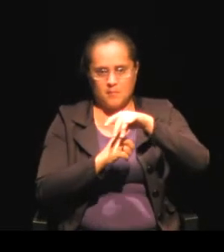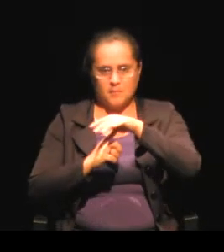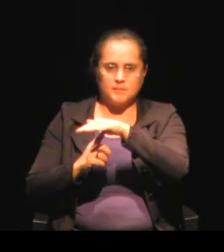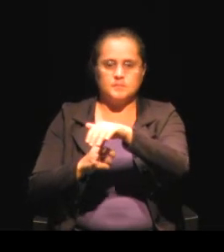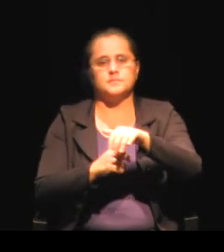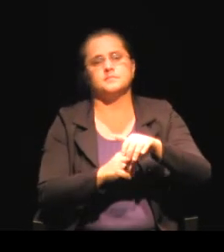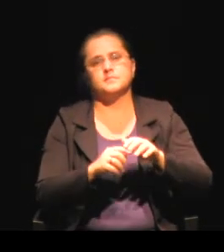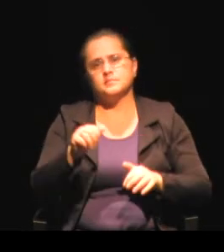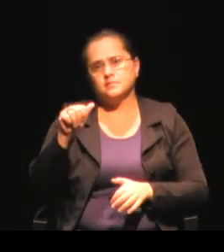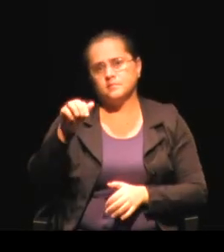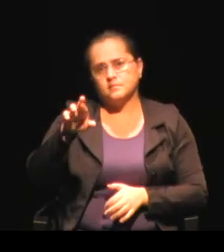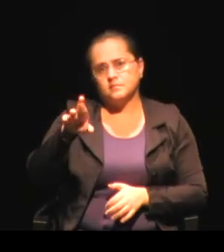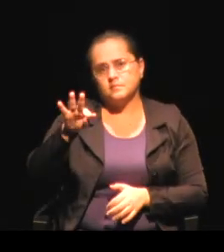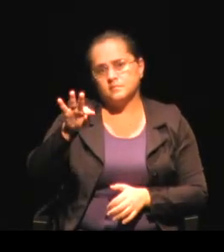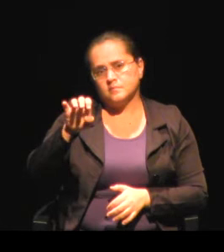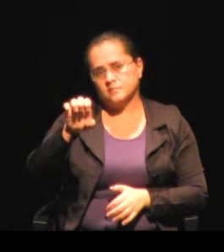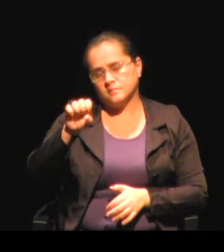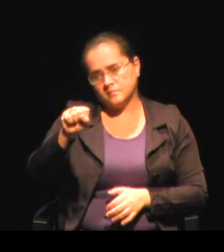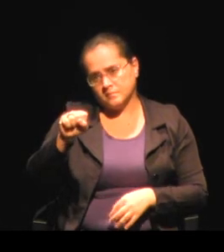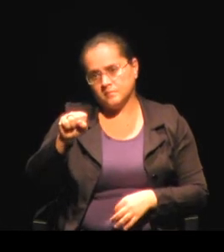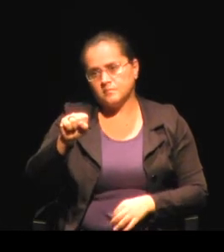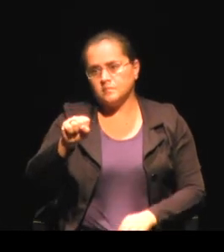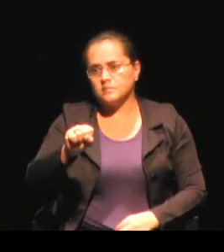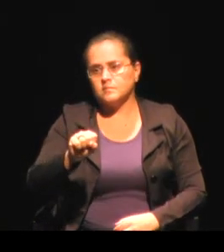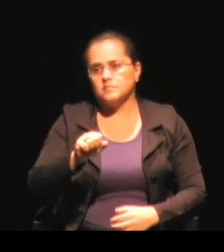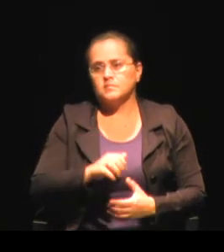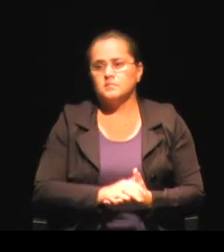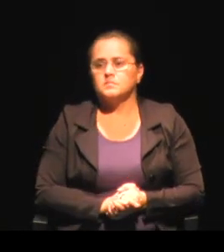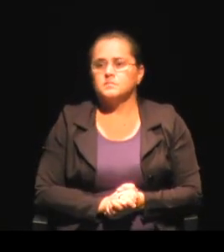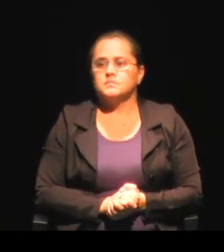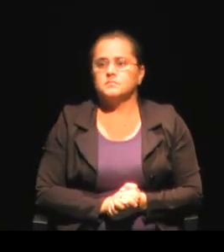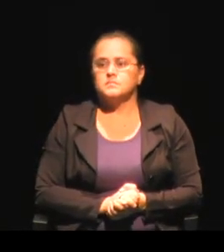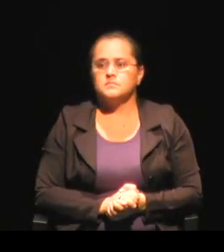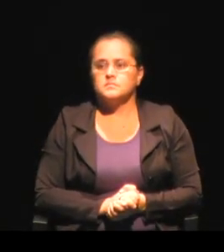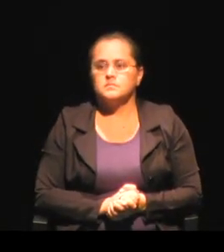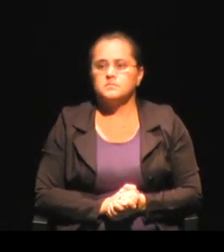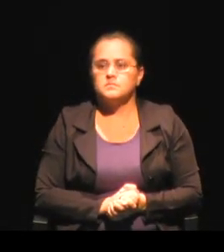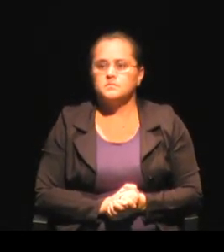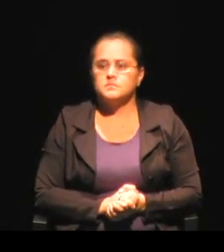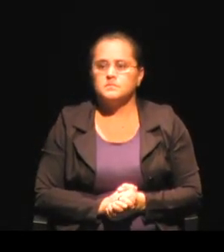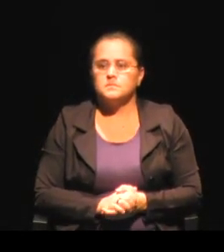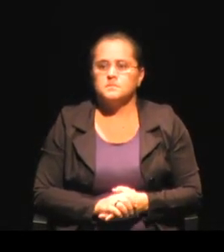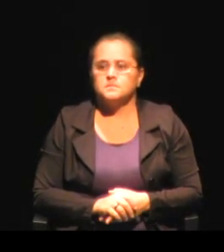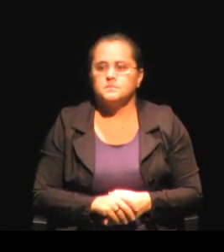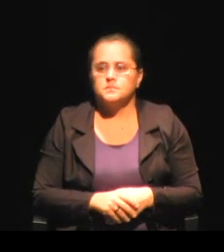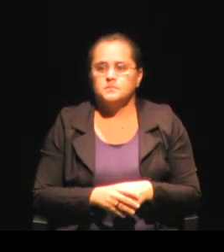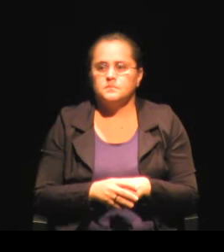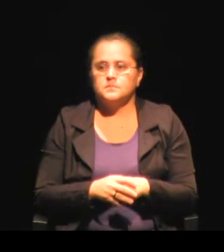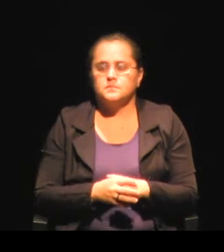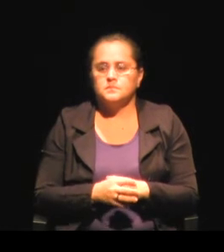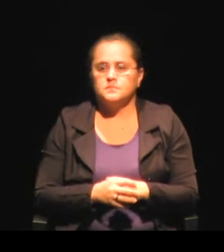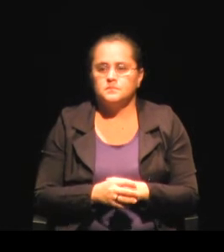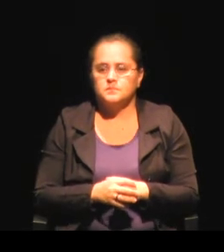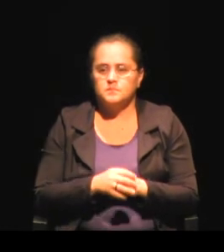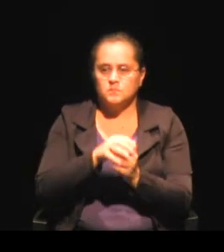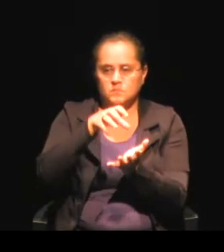Bom, a Praça das Artes, acho que todo mundo conhece, mas talvez para os nossos convidados mostrar um trabalho uma proposta